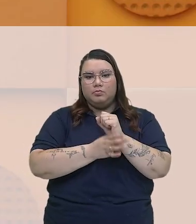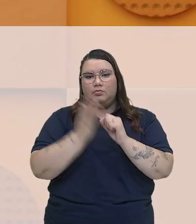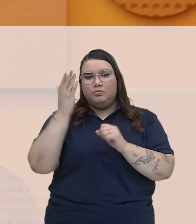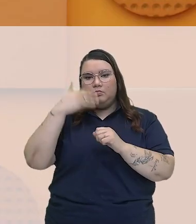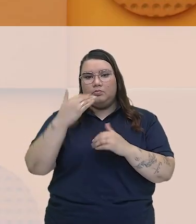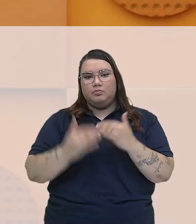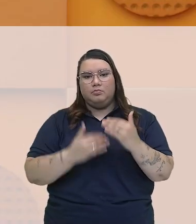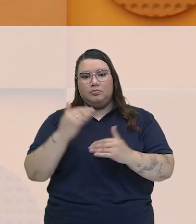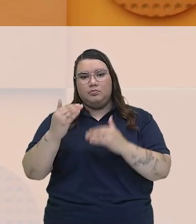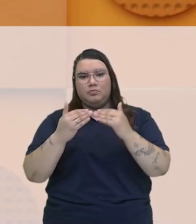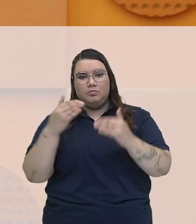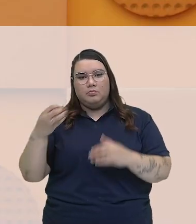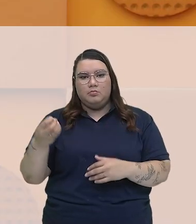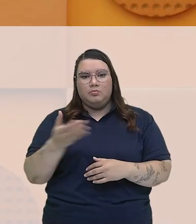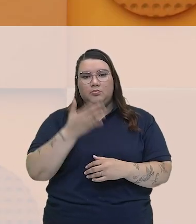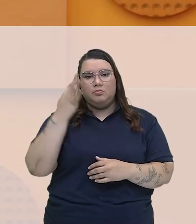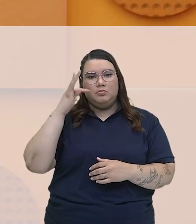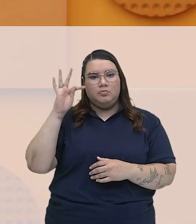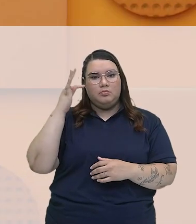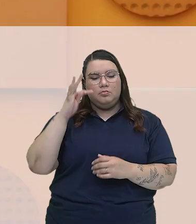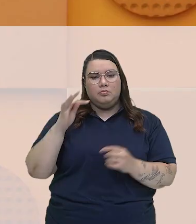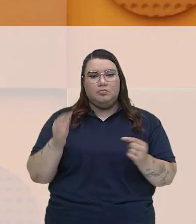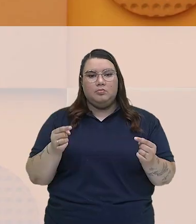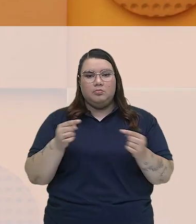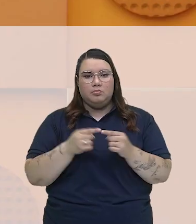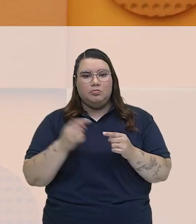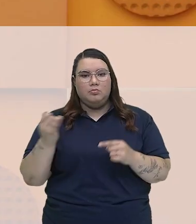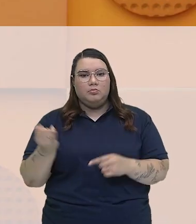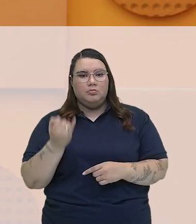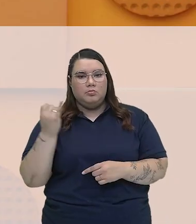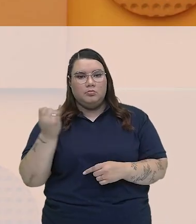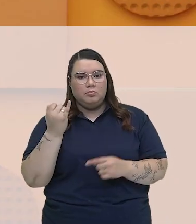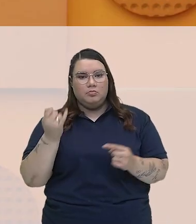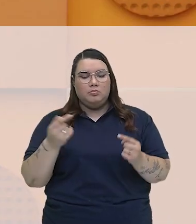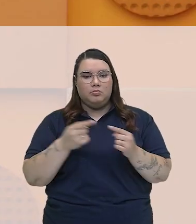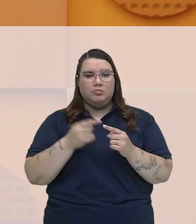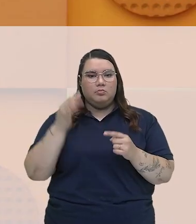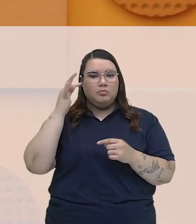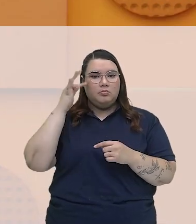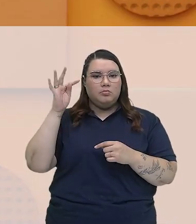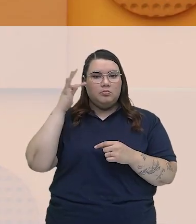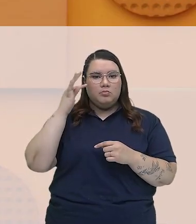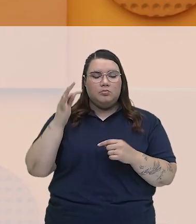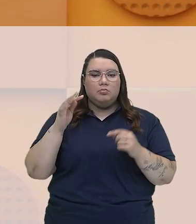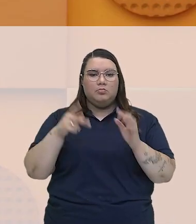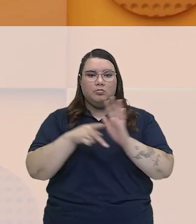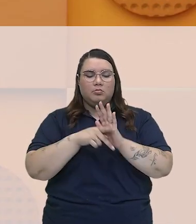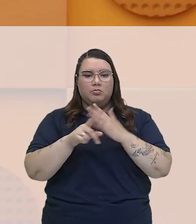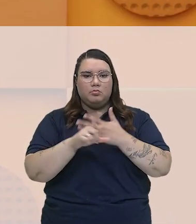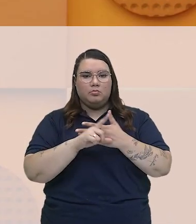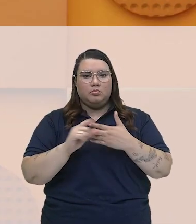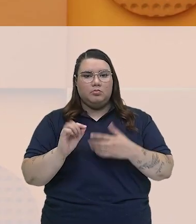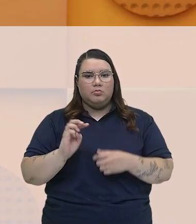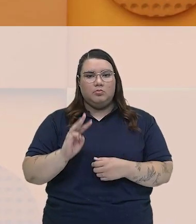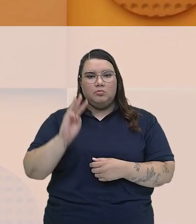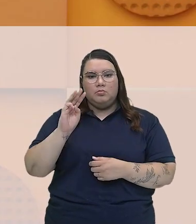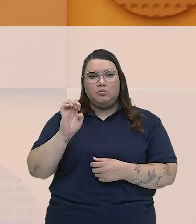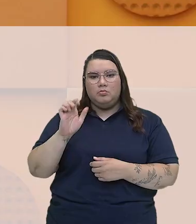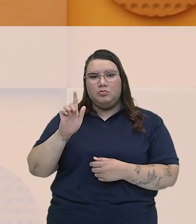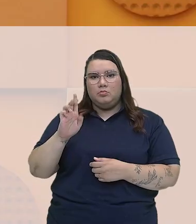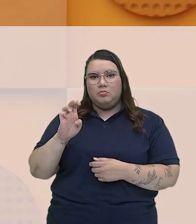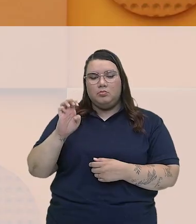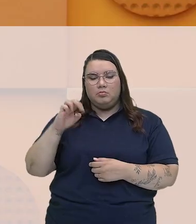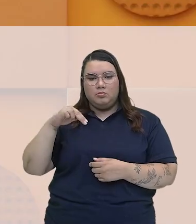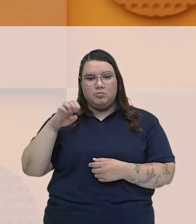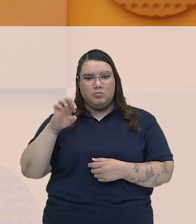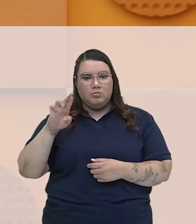o desenvolvimento de uma nova teoria, fundamentada na teoria de Wegener, a teoria da deriva continental,